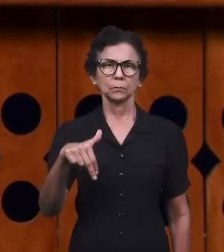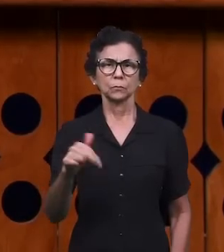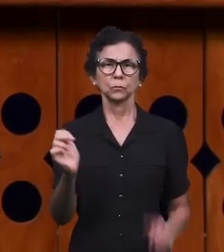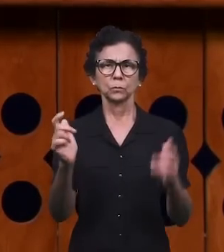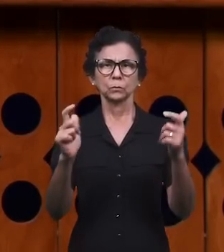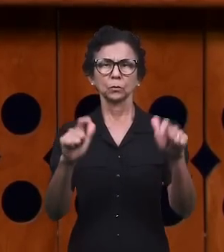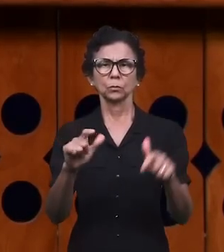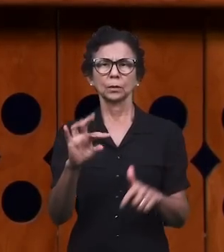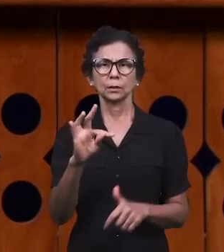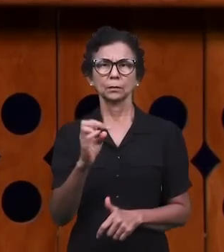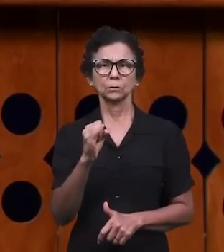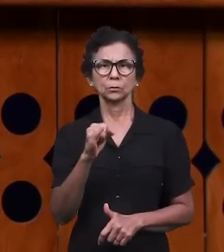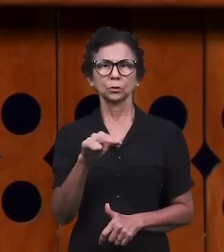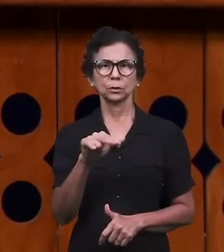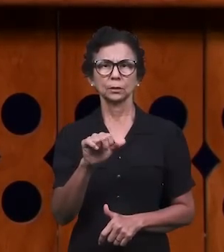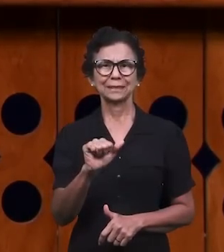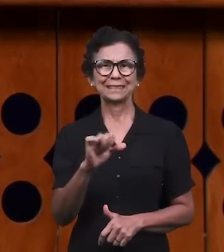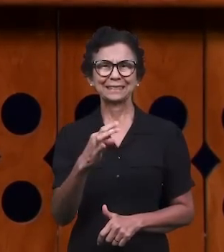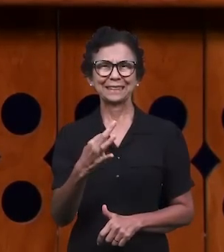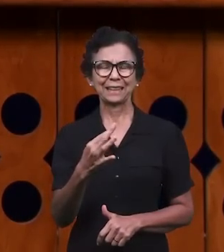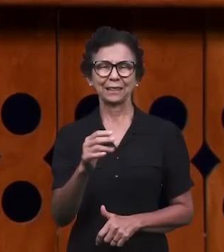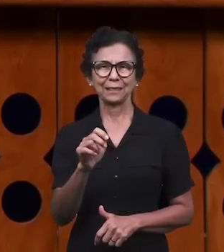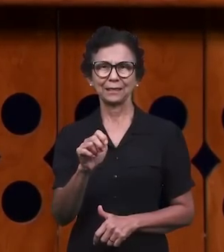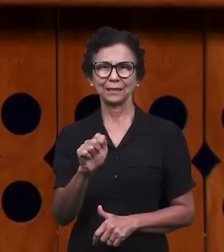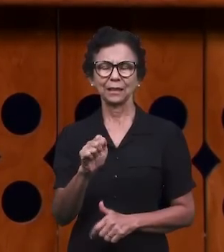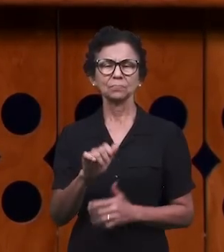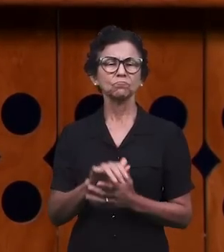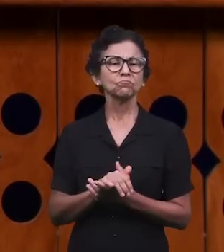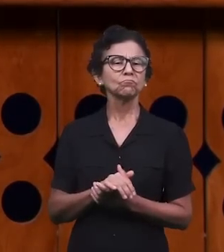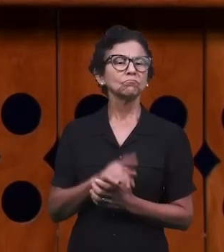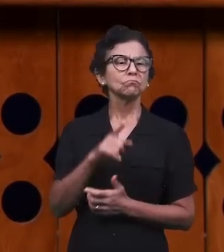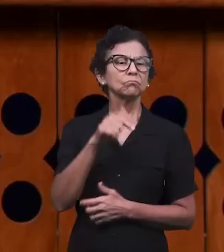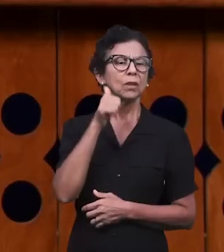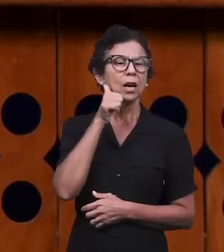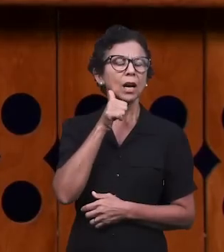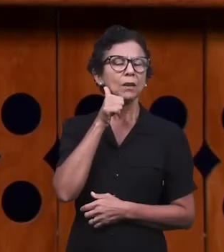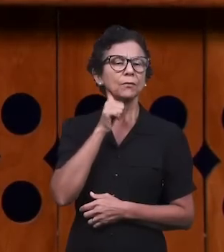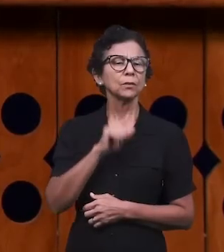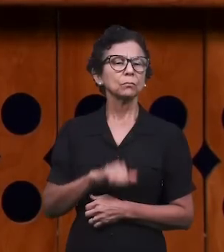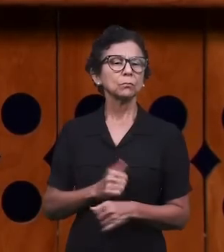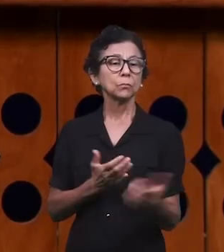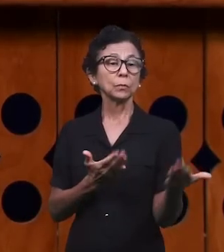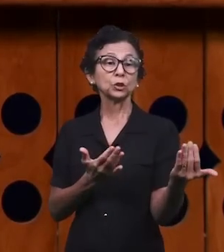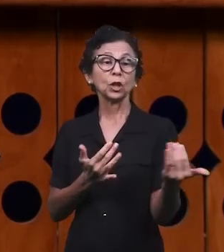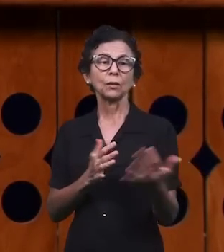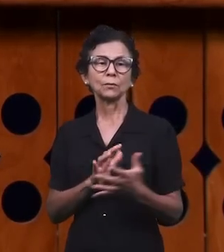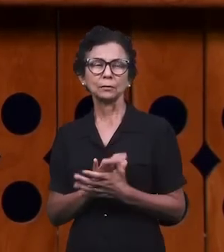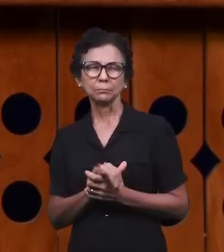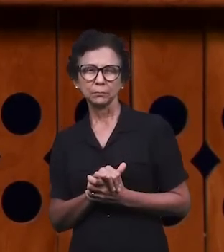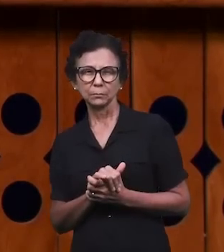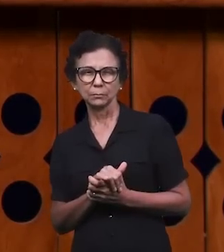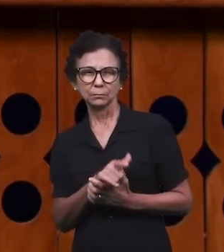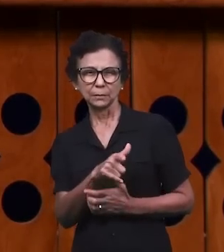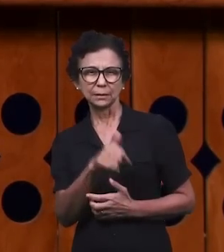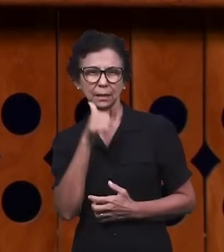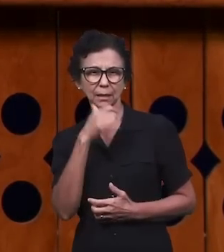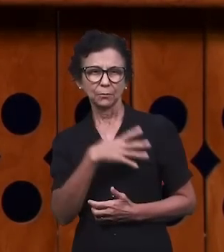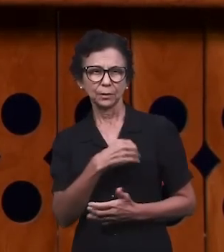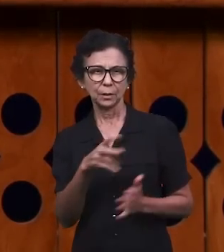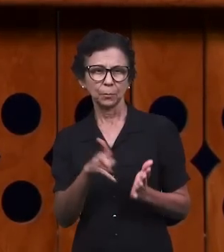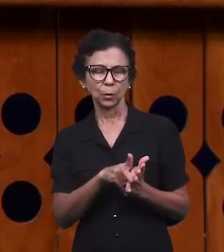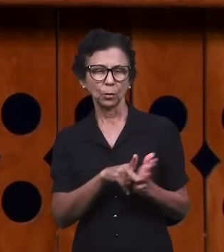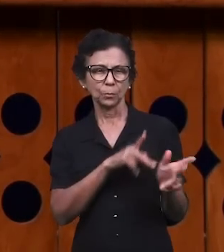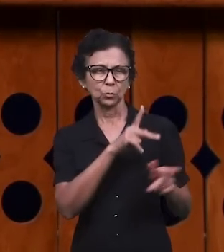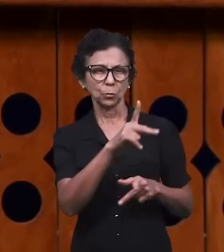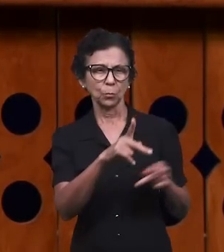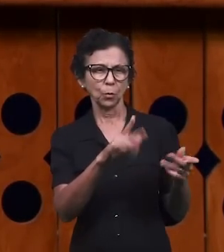Timnata, e vendo uma das filhas dos filisteus, qual era o interesse dele? O casamento. Então, ele desceu, só que